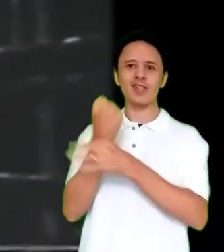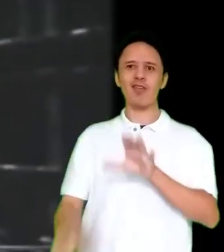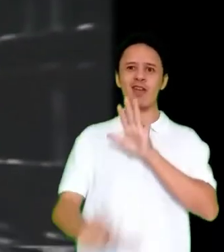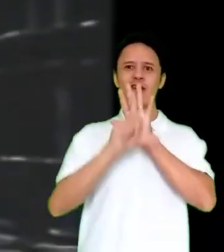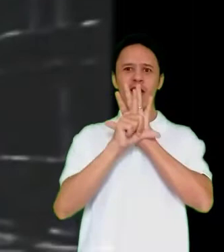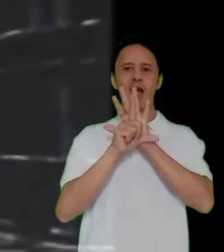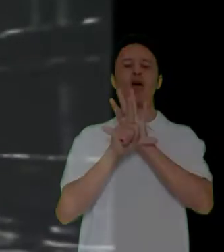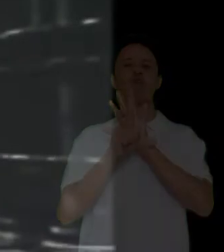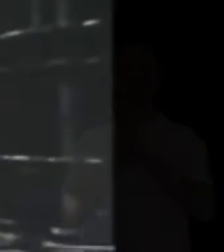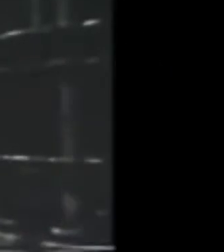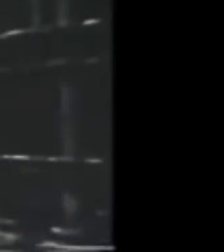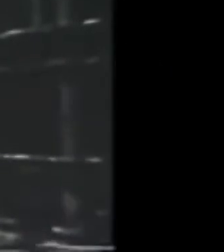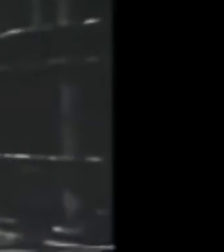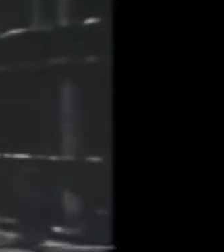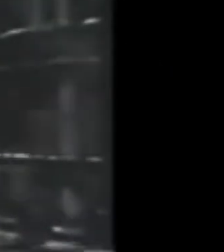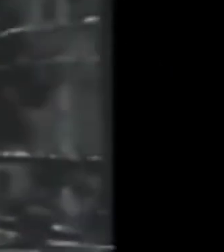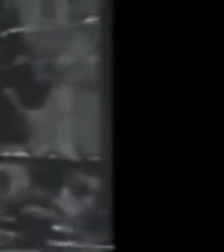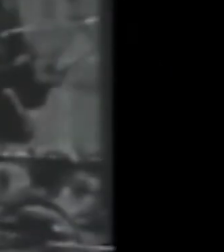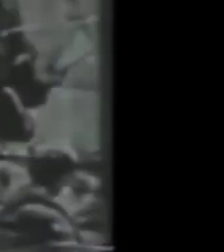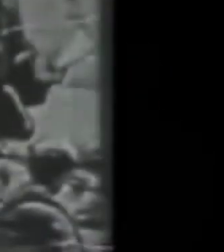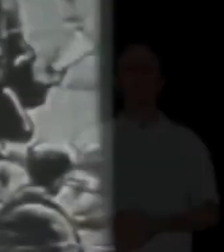ganharam proteção legal.